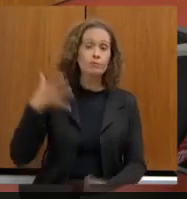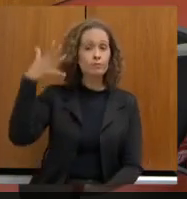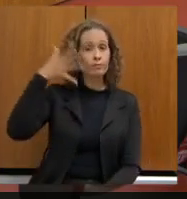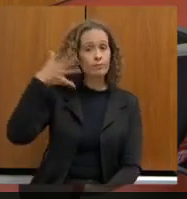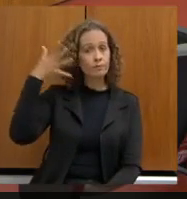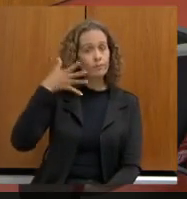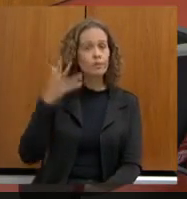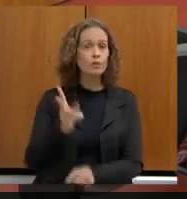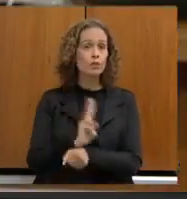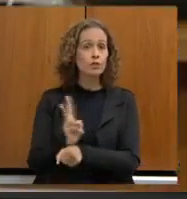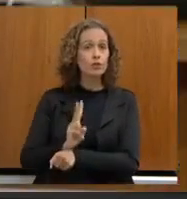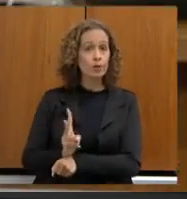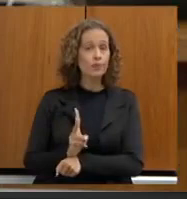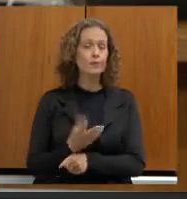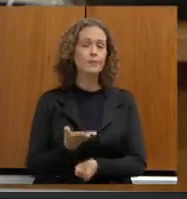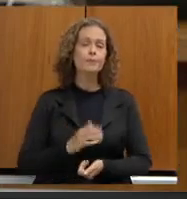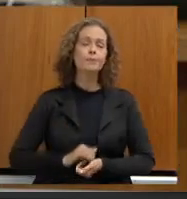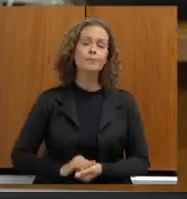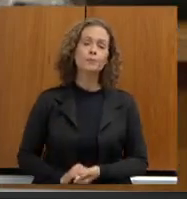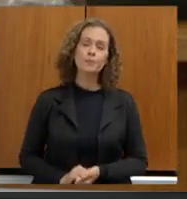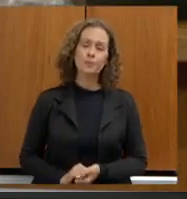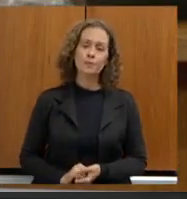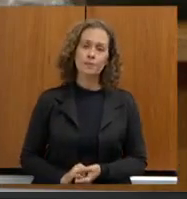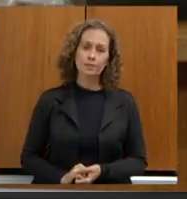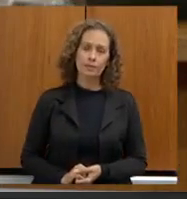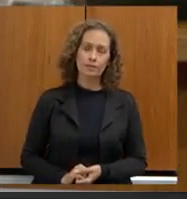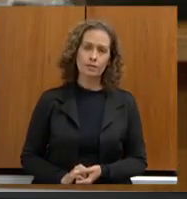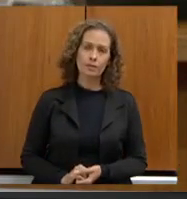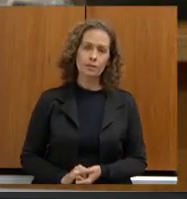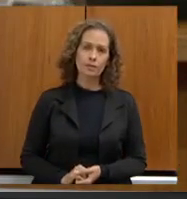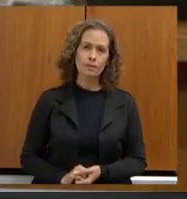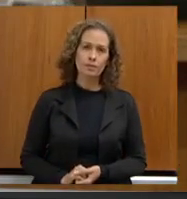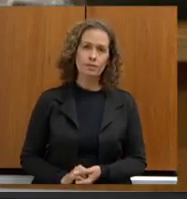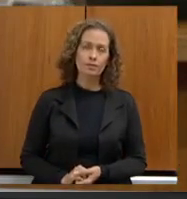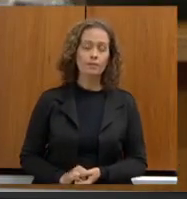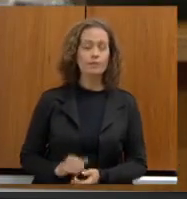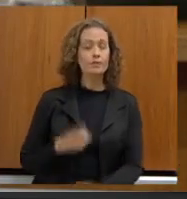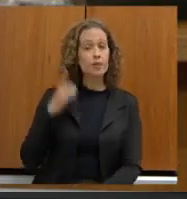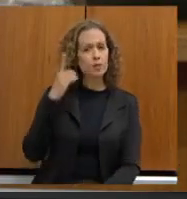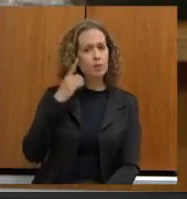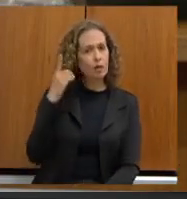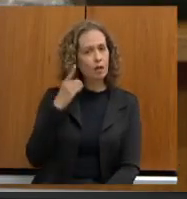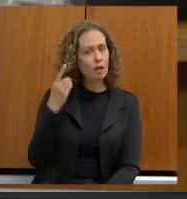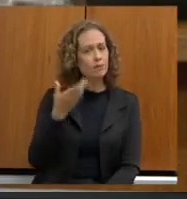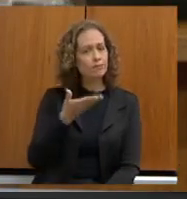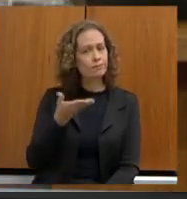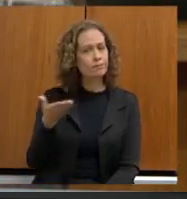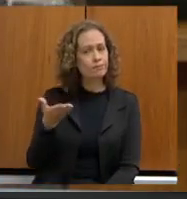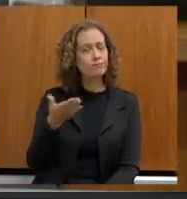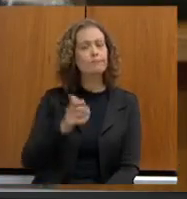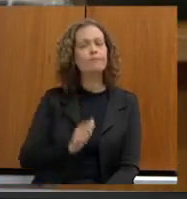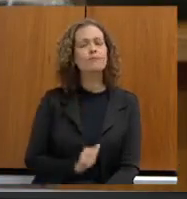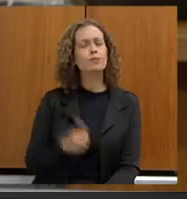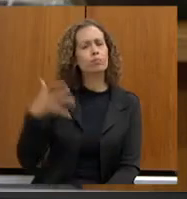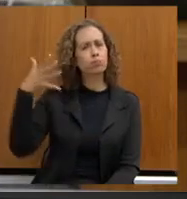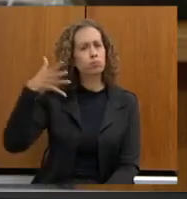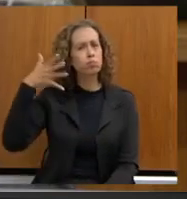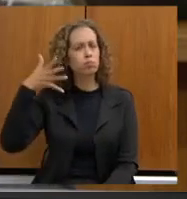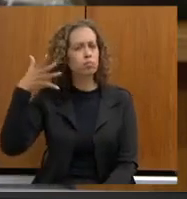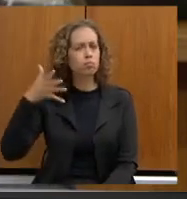ilustre chefe da Polícia Civil Dr Joaquim Deputado celinho sinttrocel é